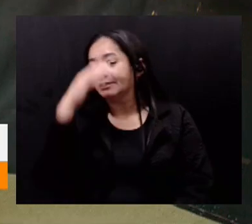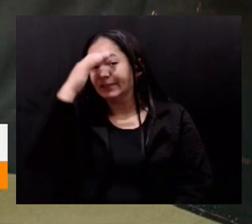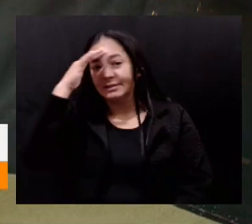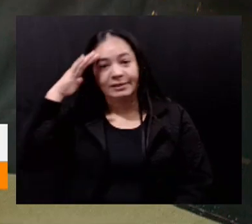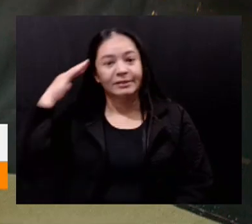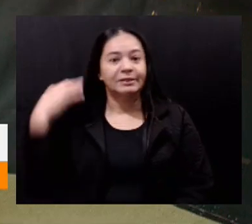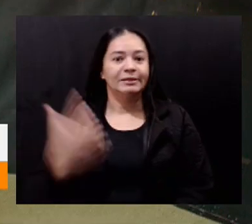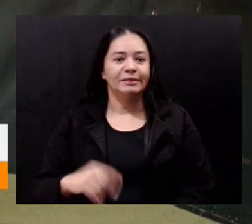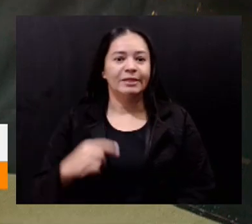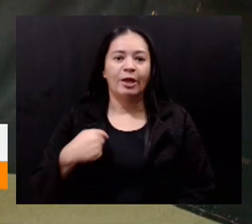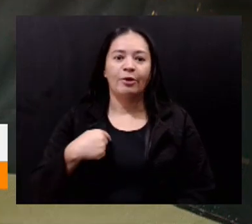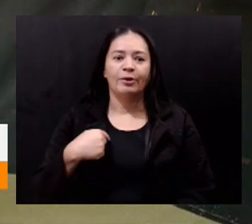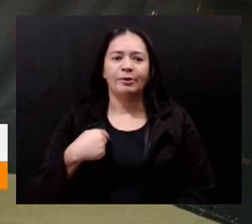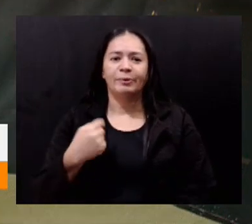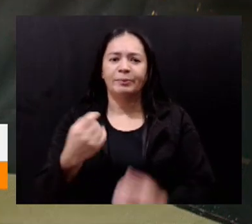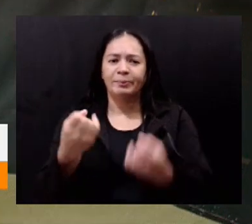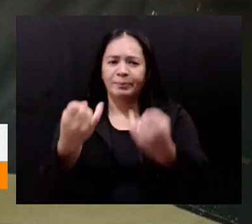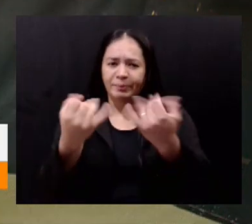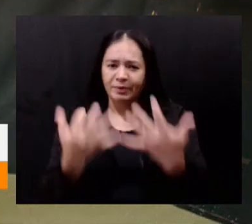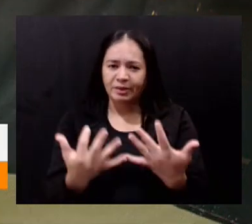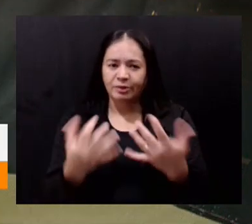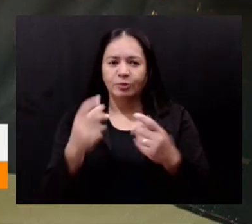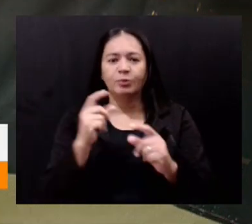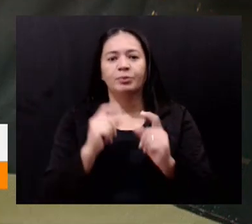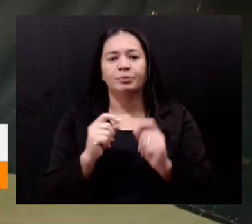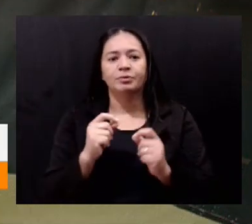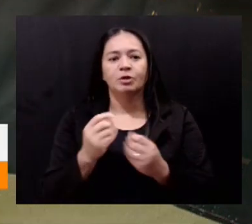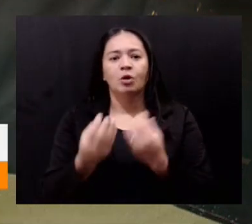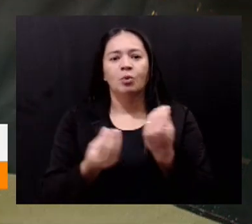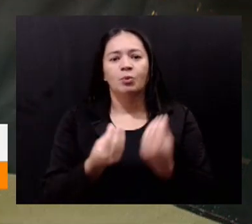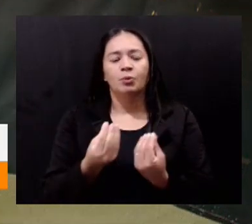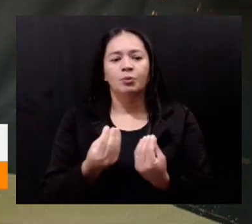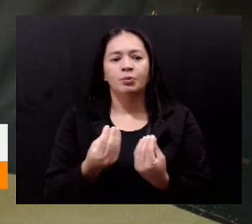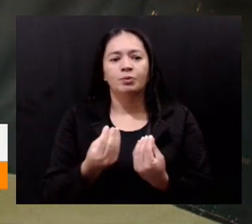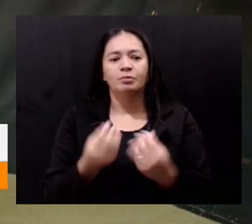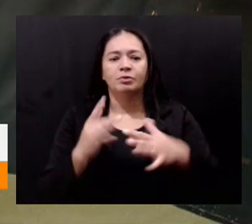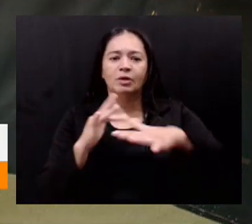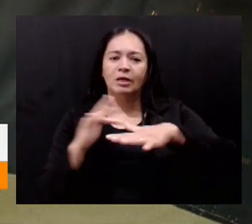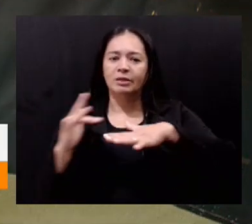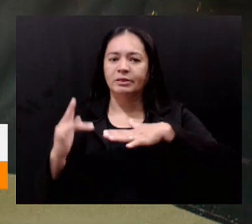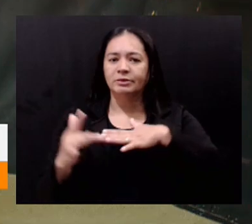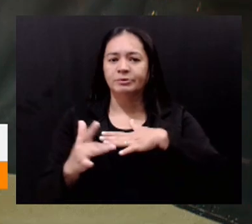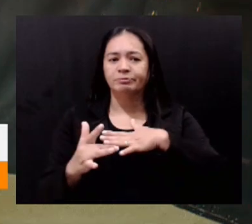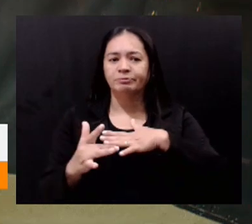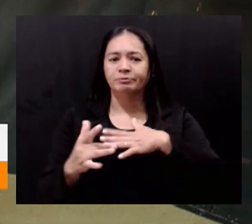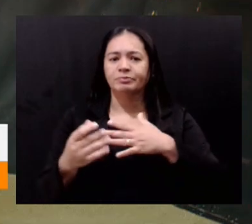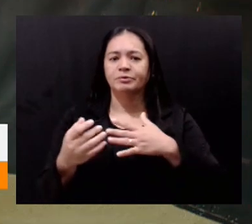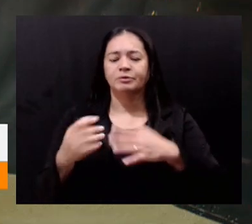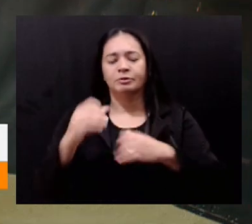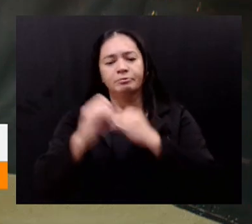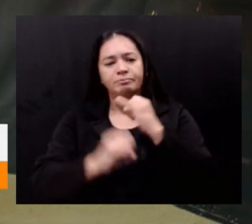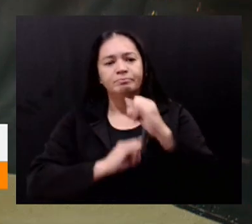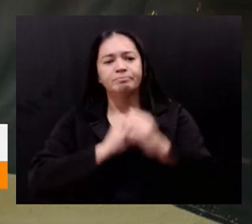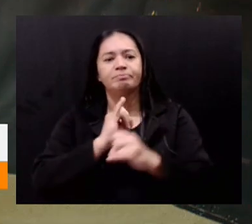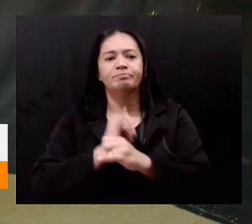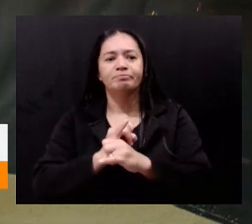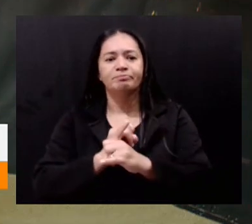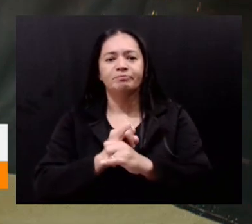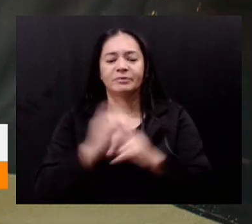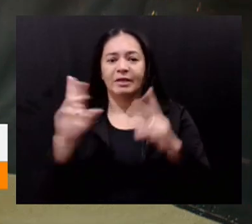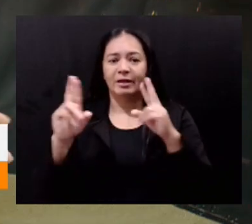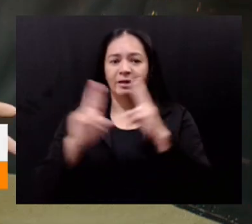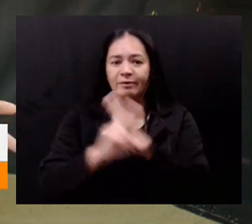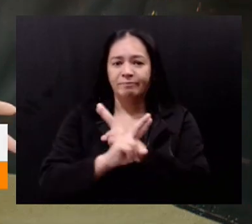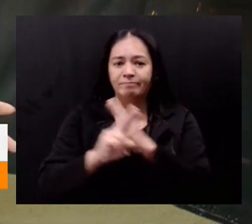você, Jamile, falasse para a gente sobre a rede social, a internet, em relação com a amizade. Às vezes nós